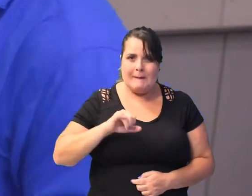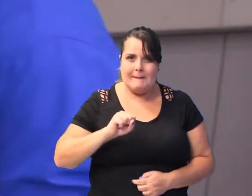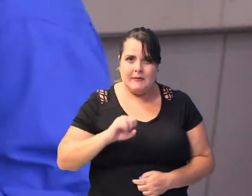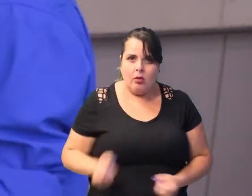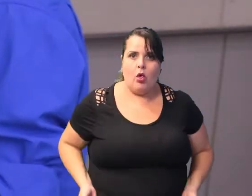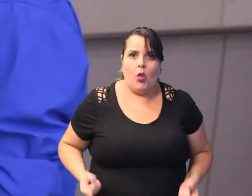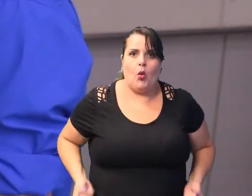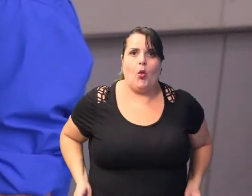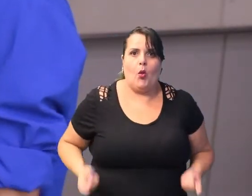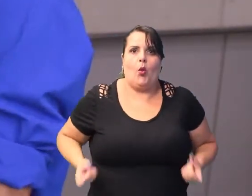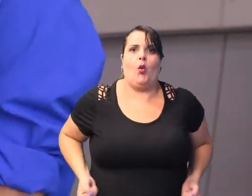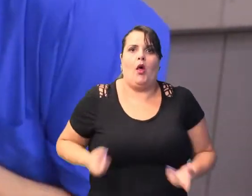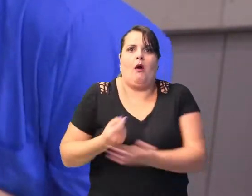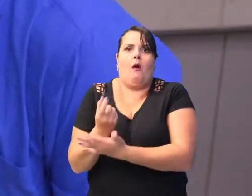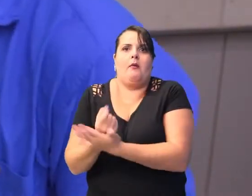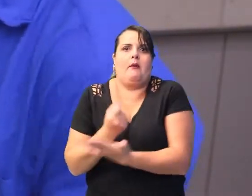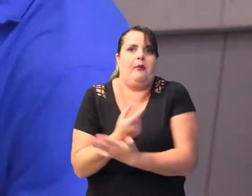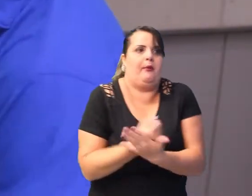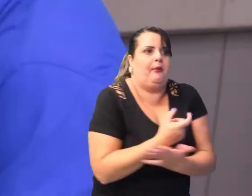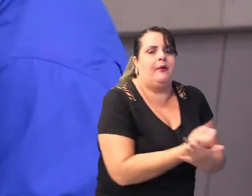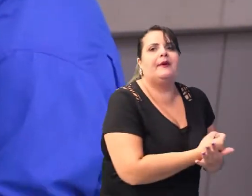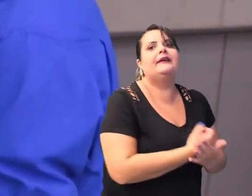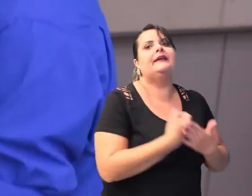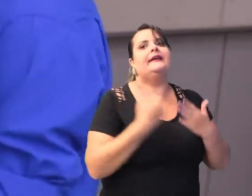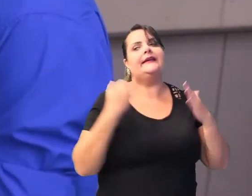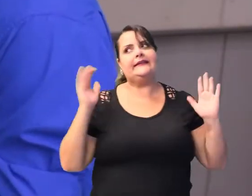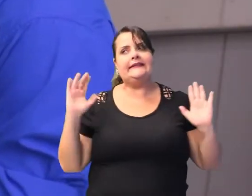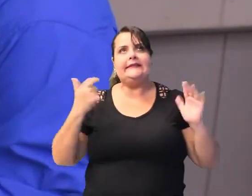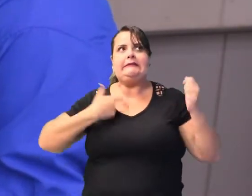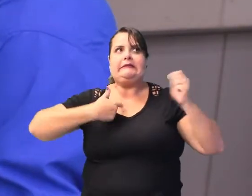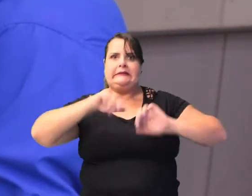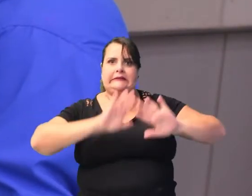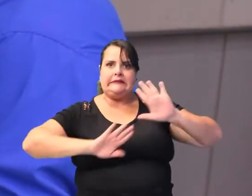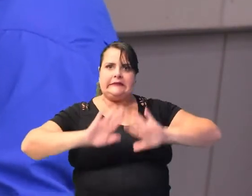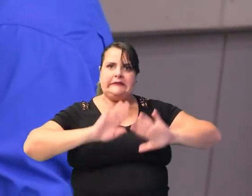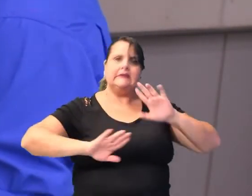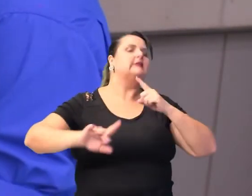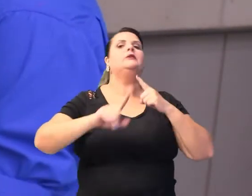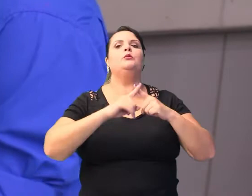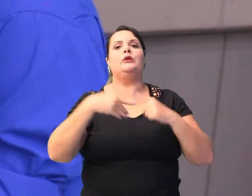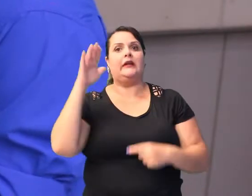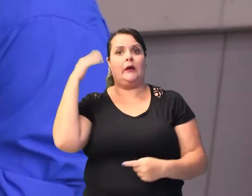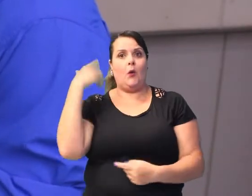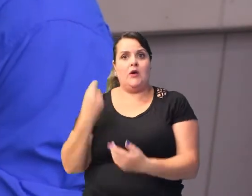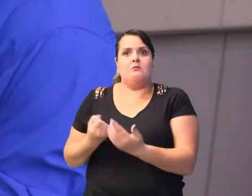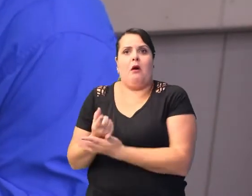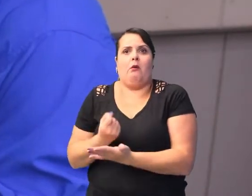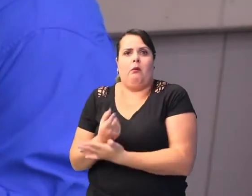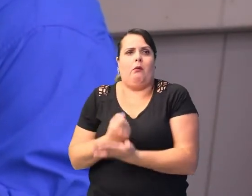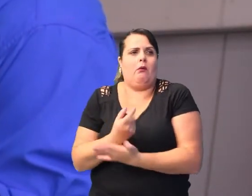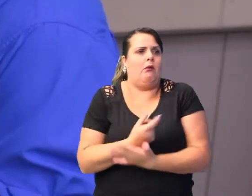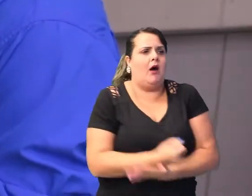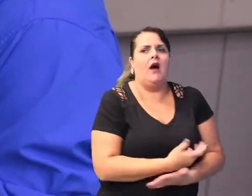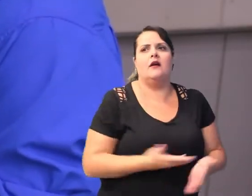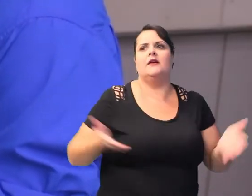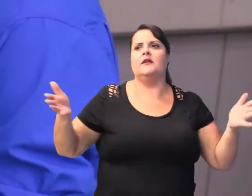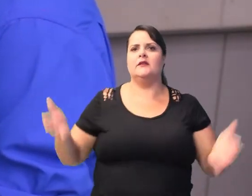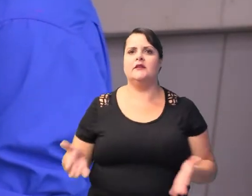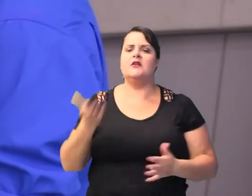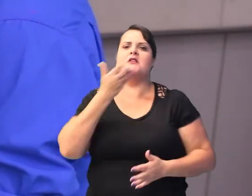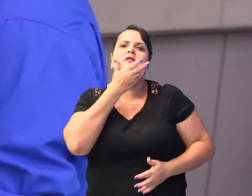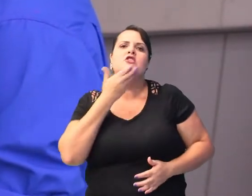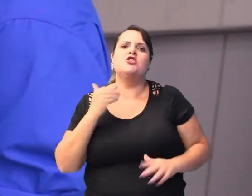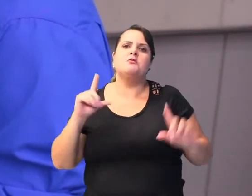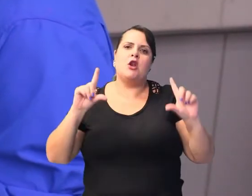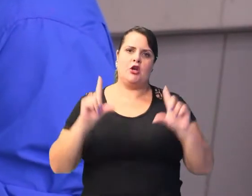opinião e antes o mundo devem faltar no verão já estou pensando em tudo isso te faz é consumista olha já fez